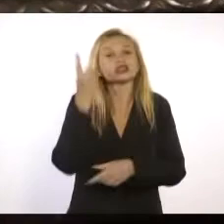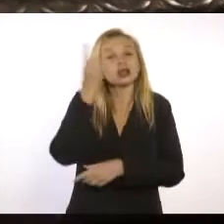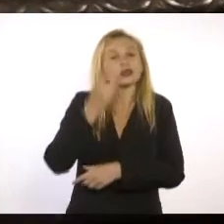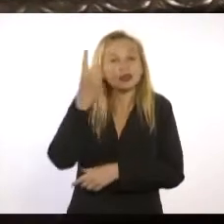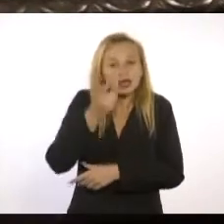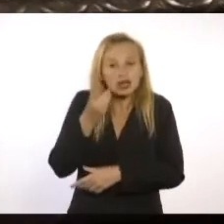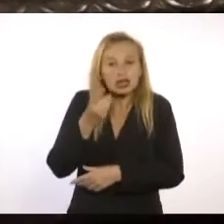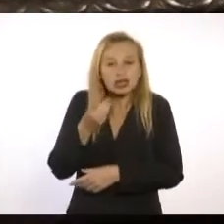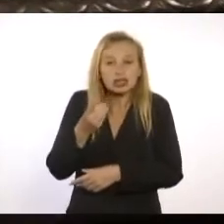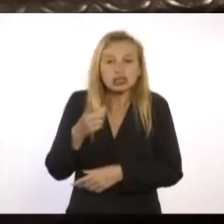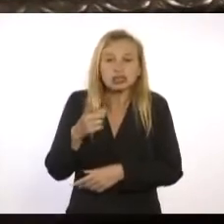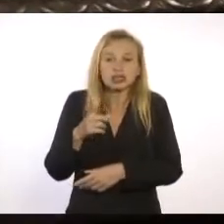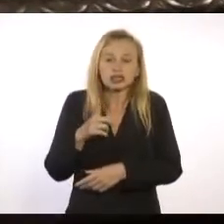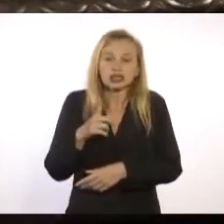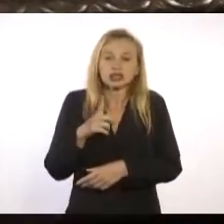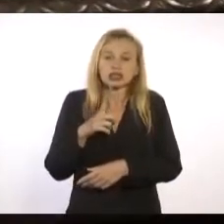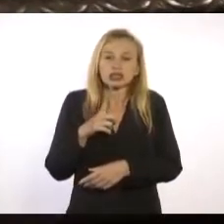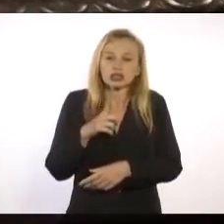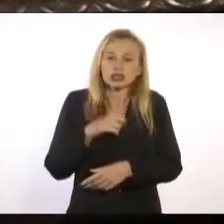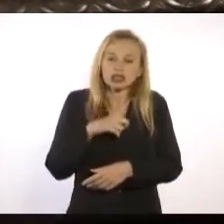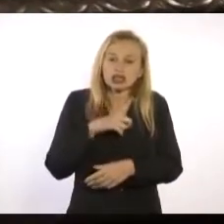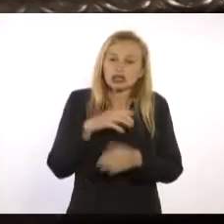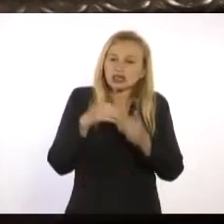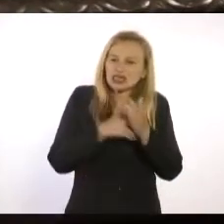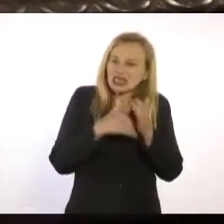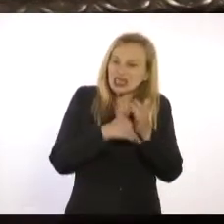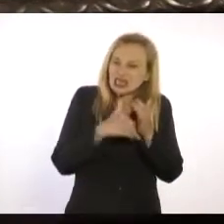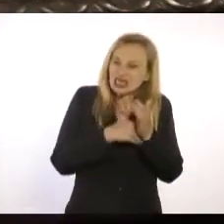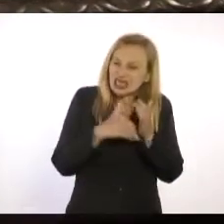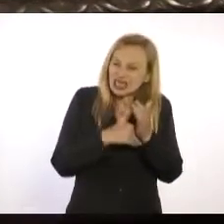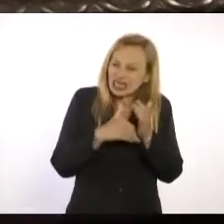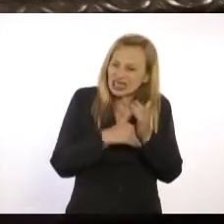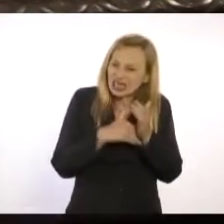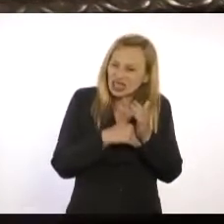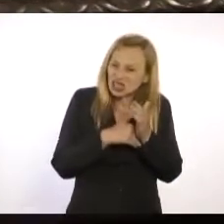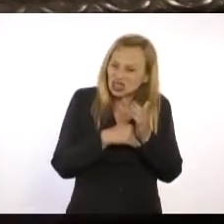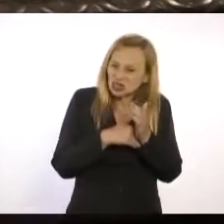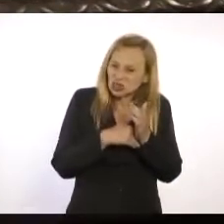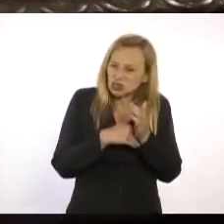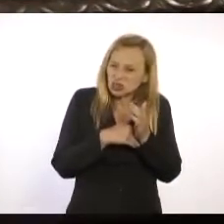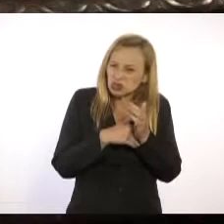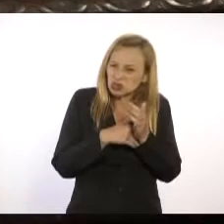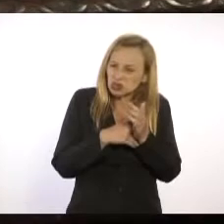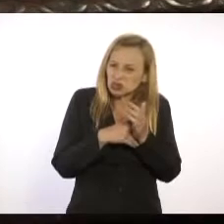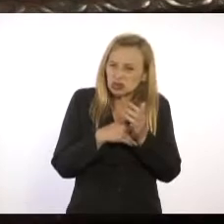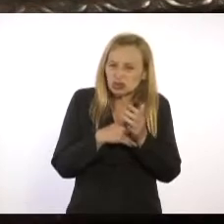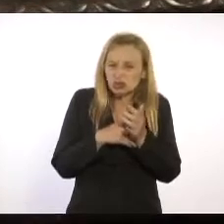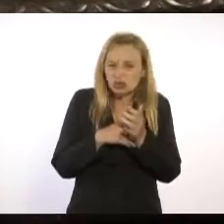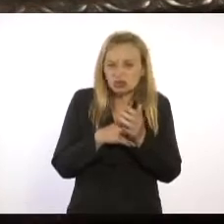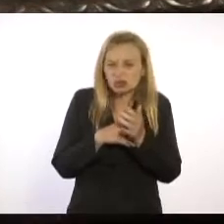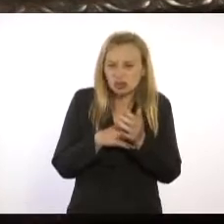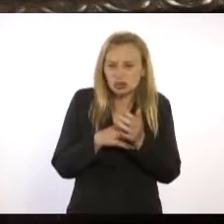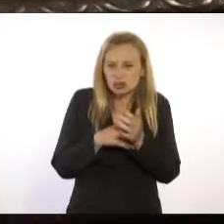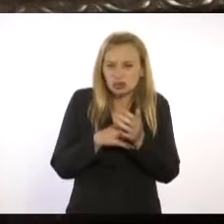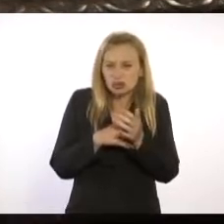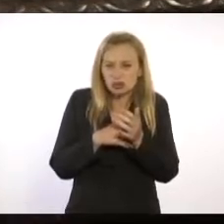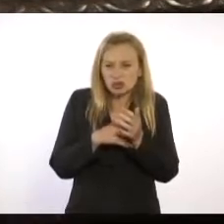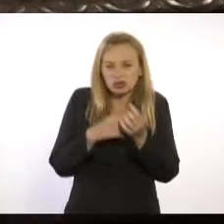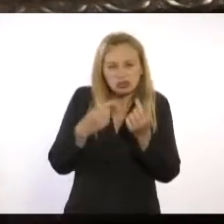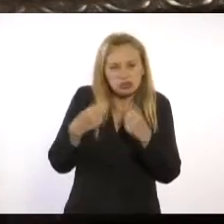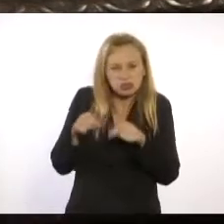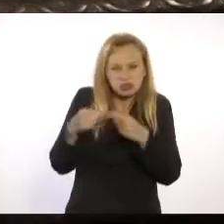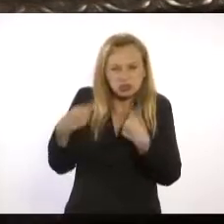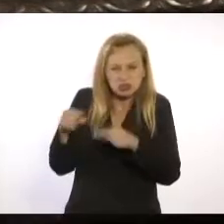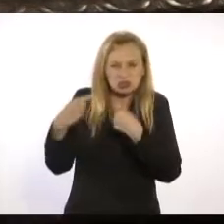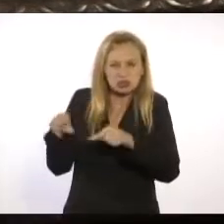tendo dossiês, sendo ameaçado por dossiês que um secretário poderia estar ou não fazendo,